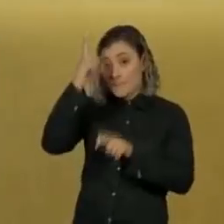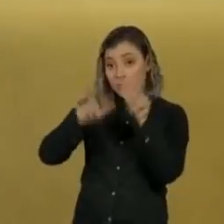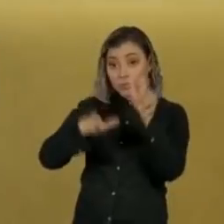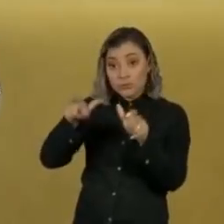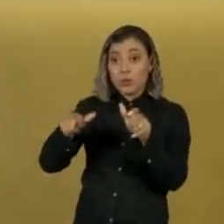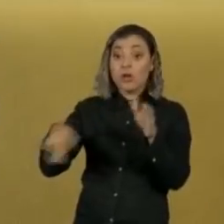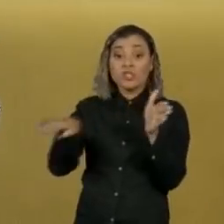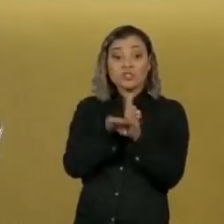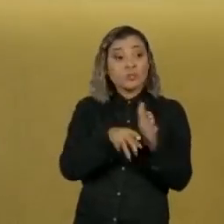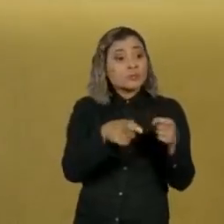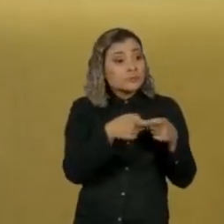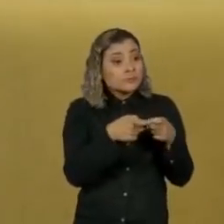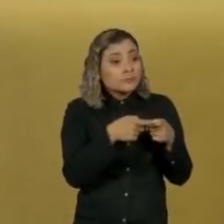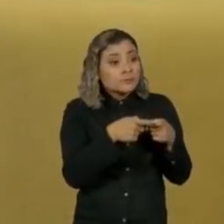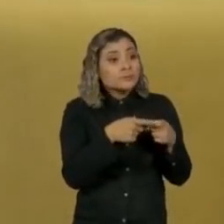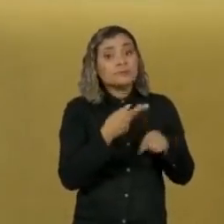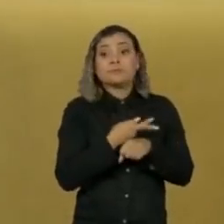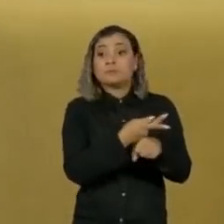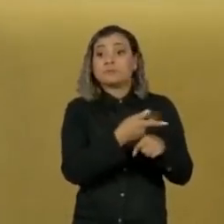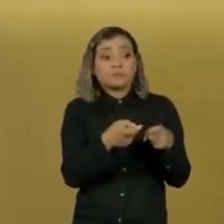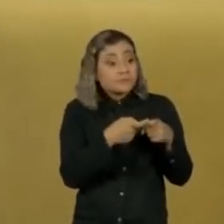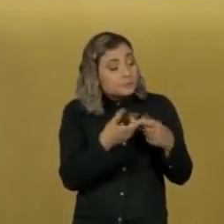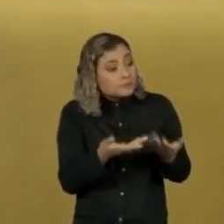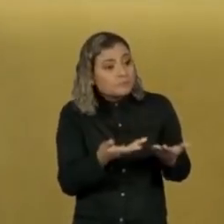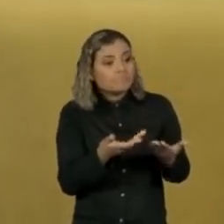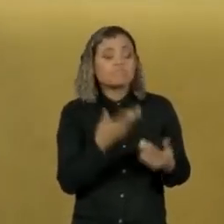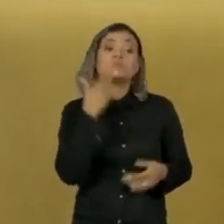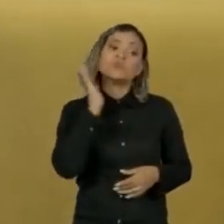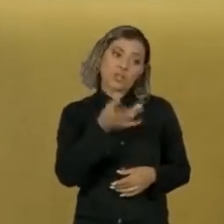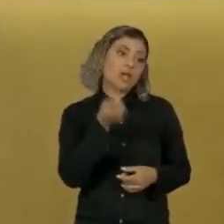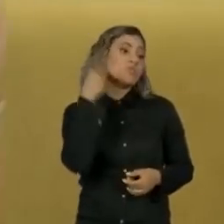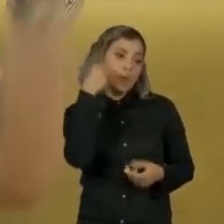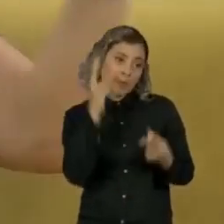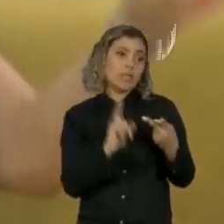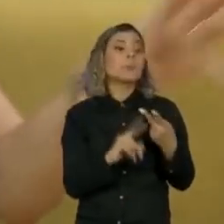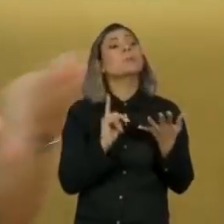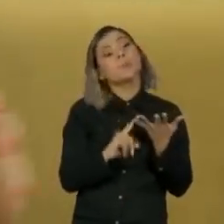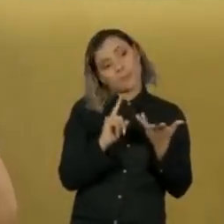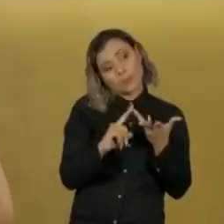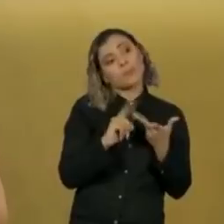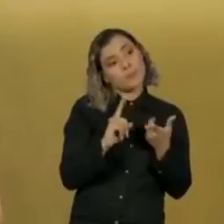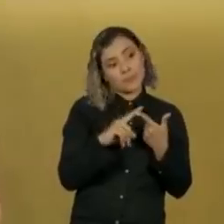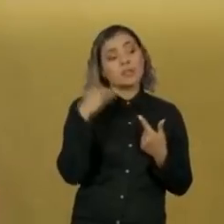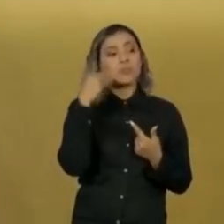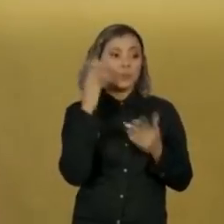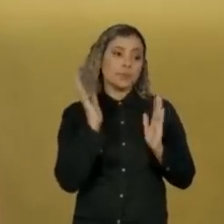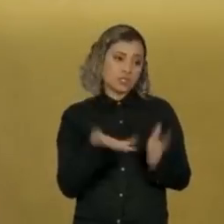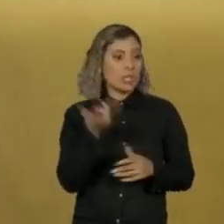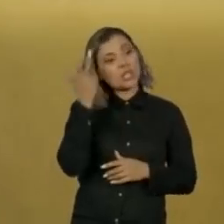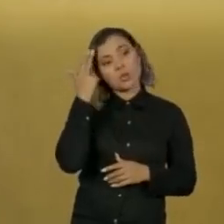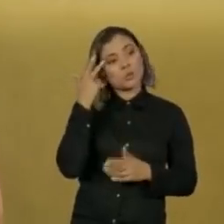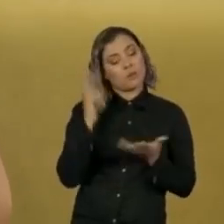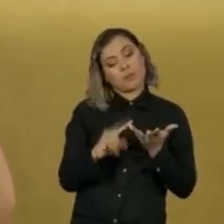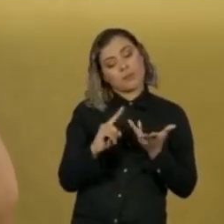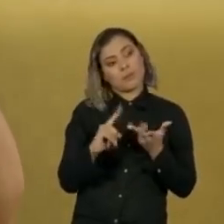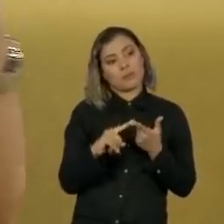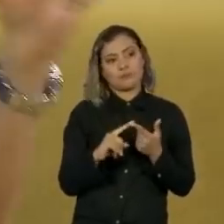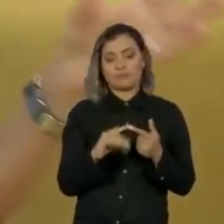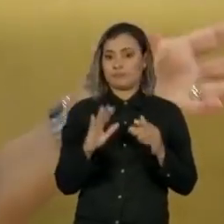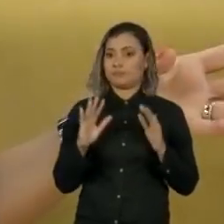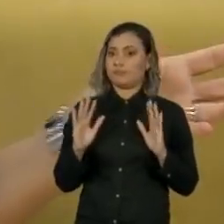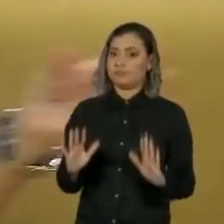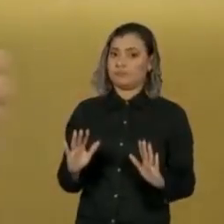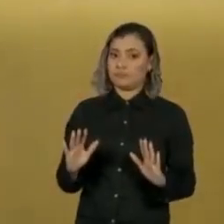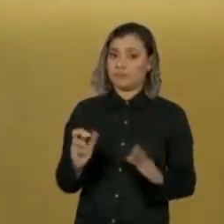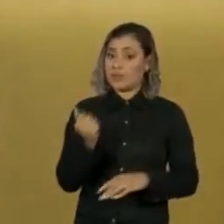chega para procurar um médico, ele fala, olha, eu já tomei esses são naturais. Nós temos que lembrar que a